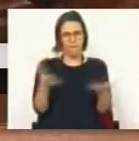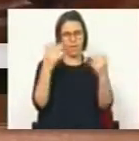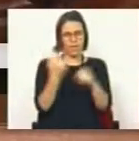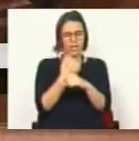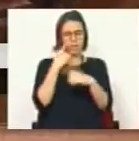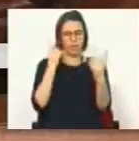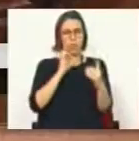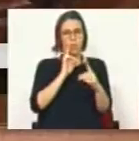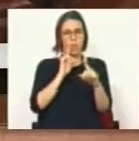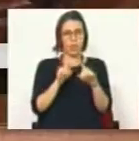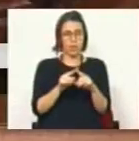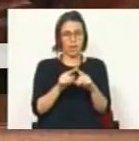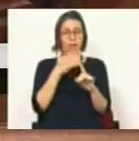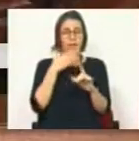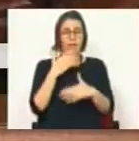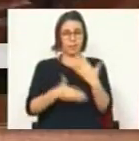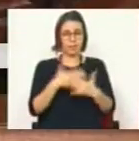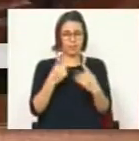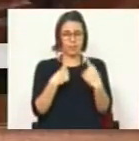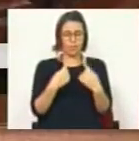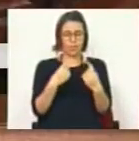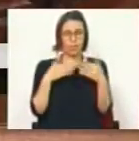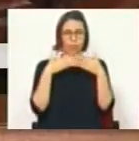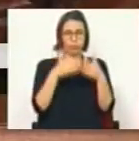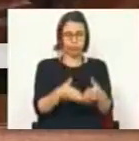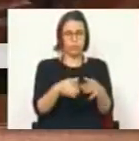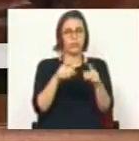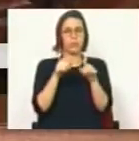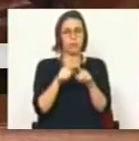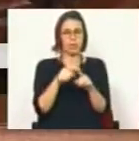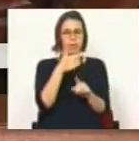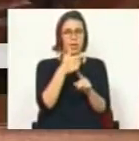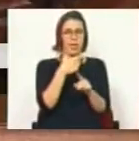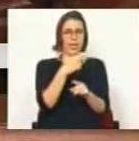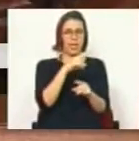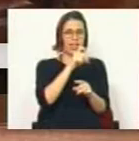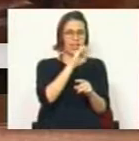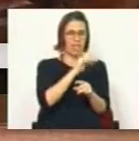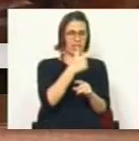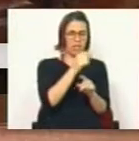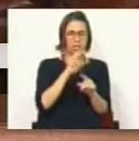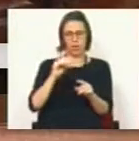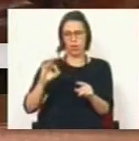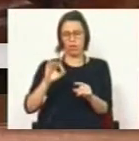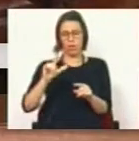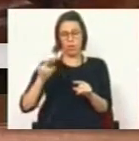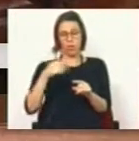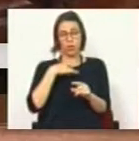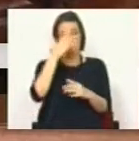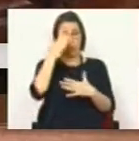serviço público de qualidade e eficiente no transporte fluvial, tanto da Transtejo como da Soflusa, e